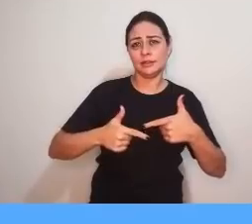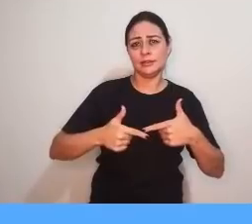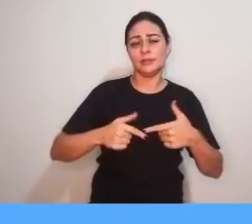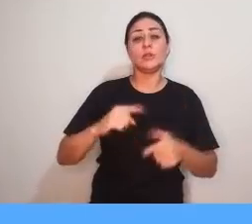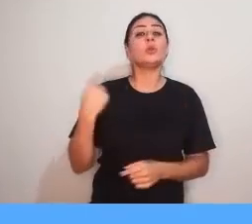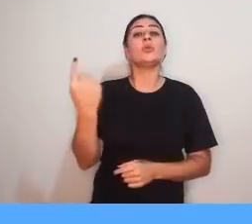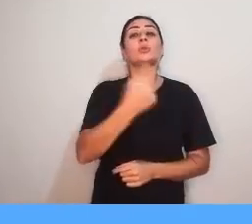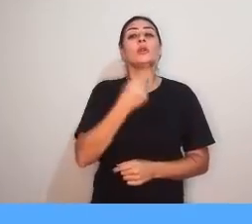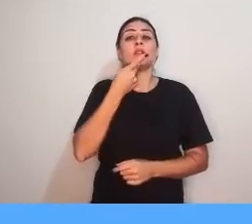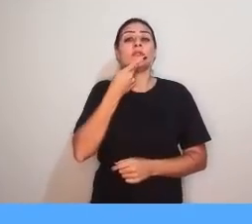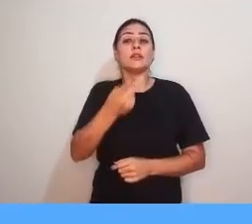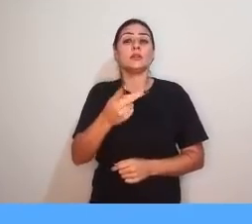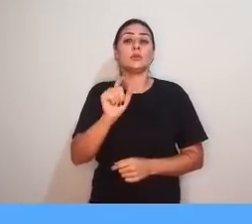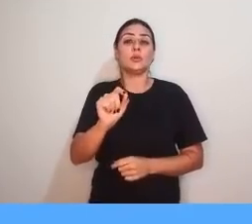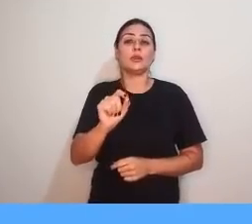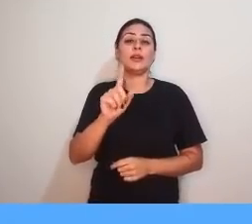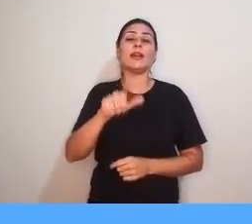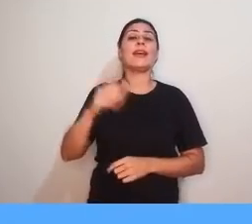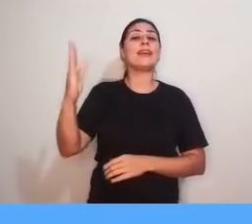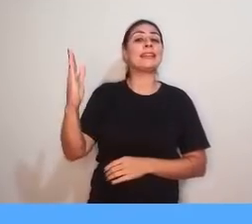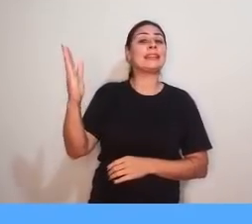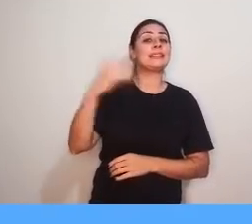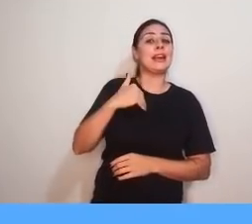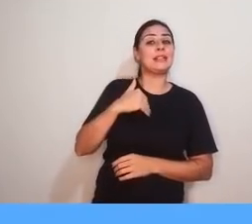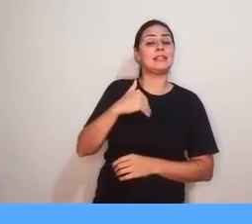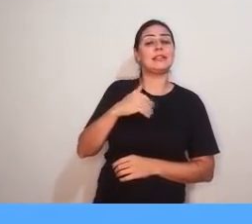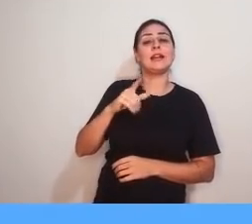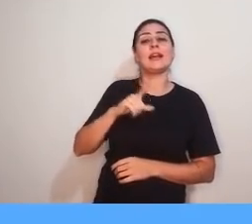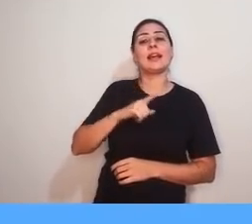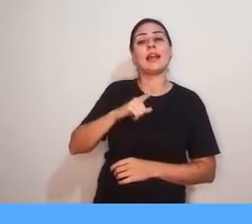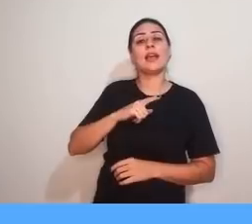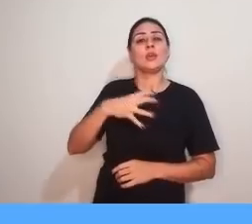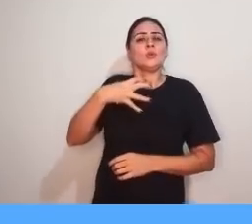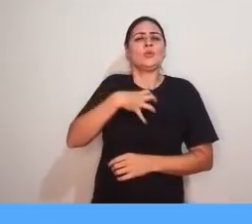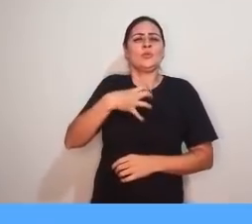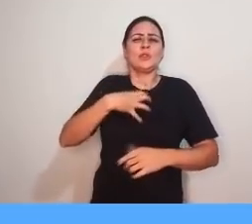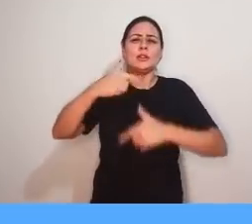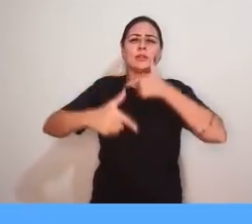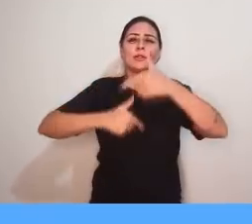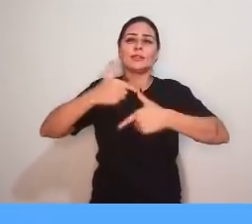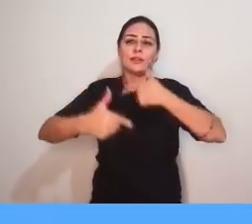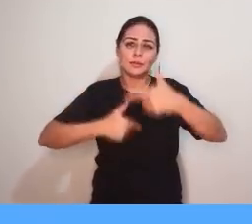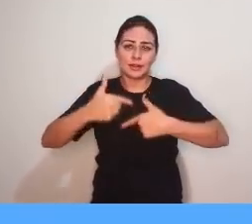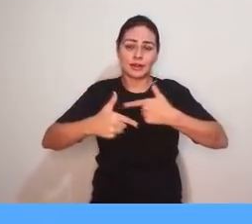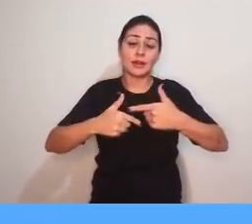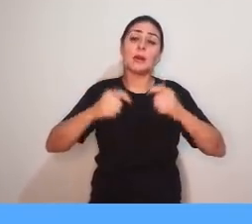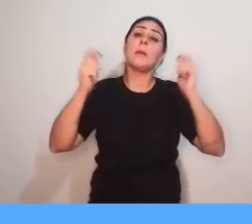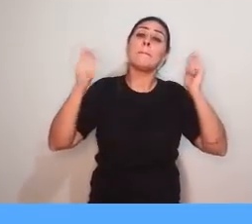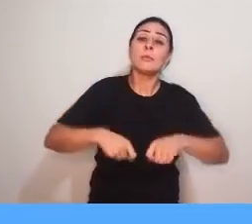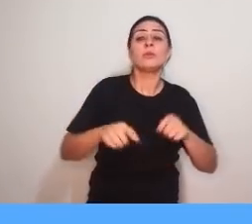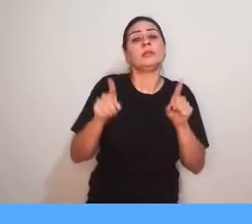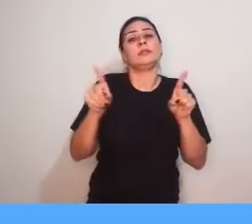de trazer um aporte de um formato de trabalho que pode também ter uma